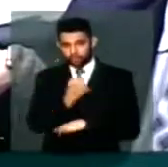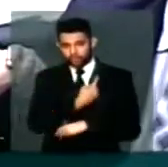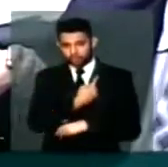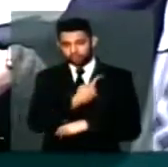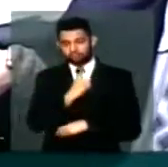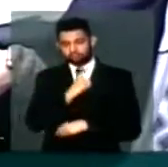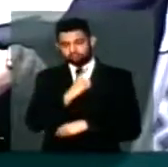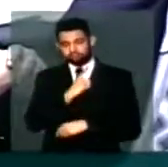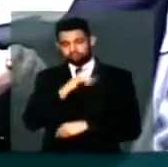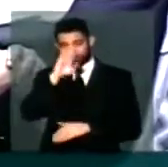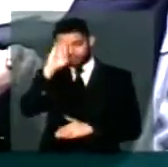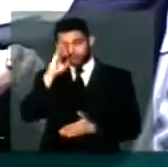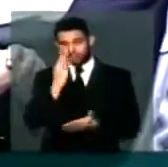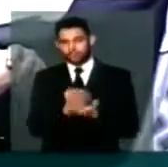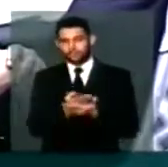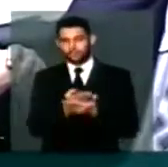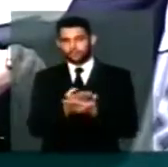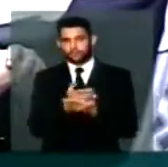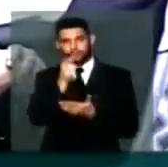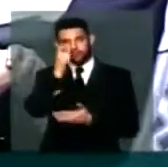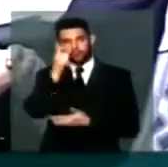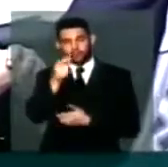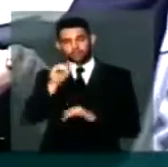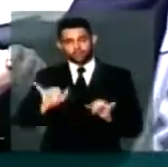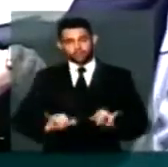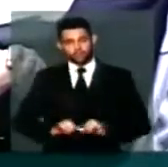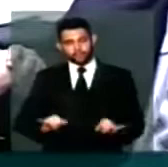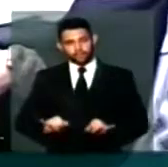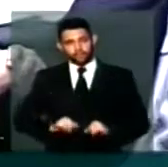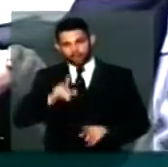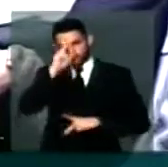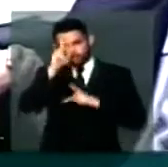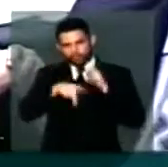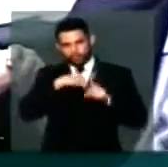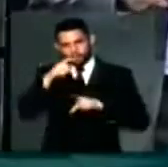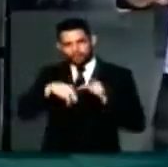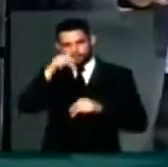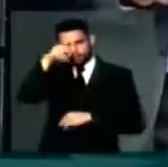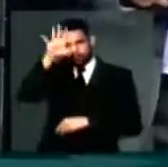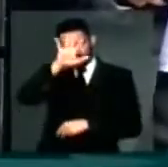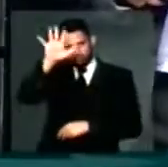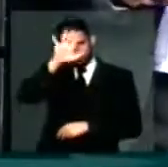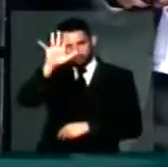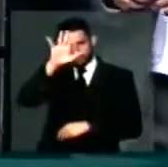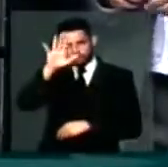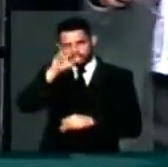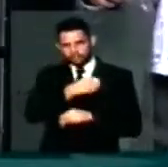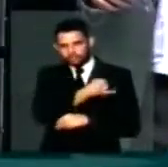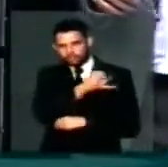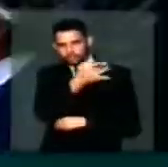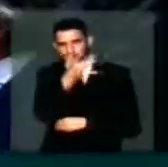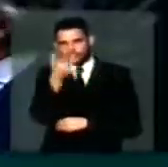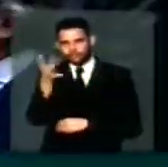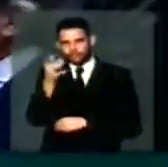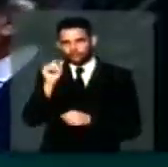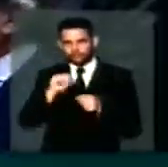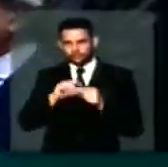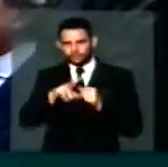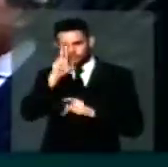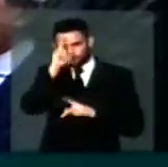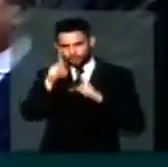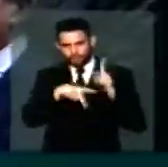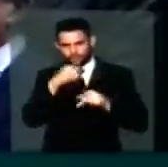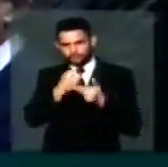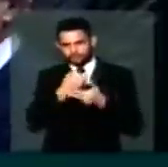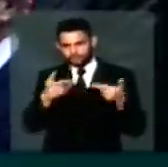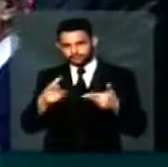nós tenhamos a consciência voltada para o sofrimento do Povo nordestino das milhares e milhares de